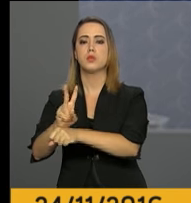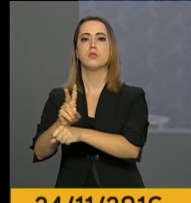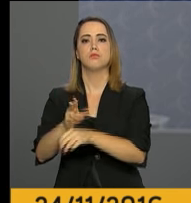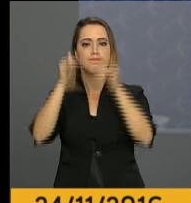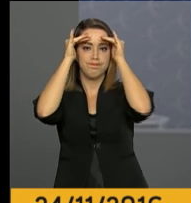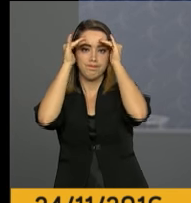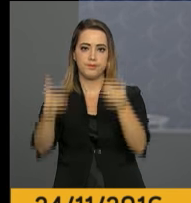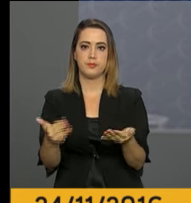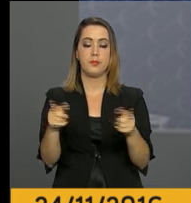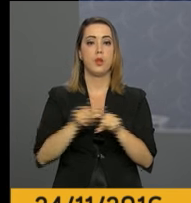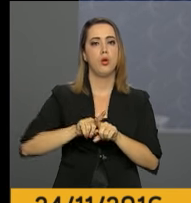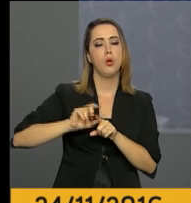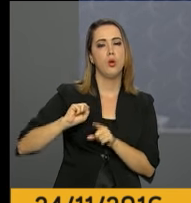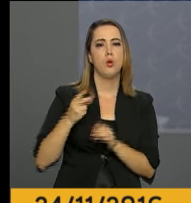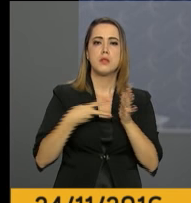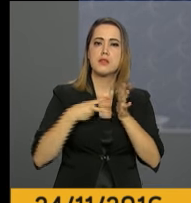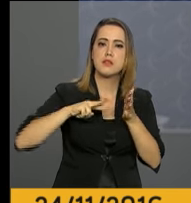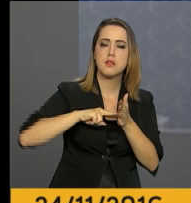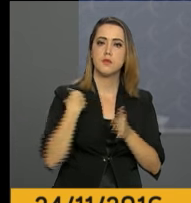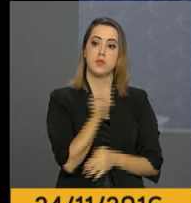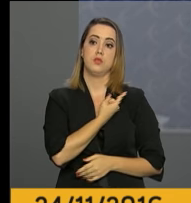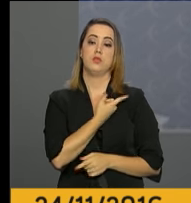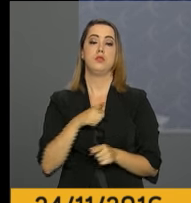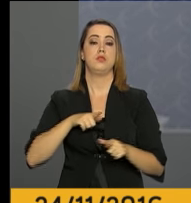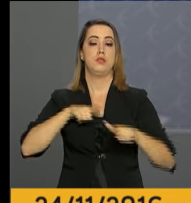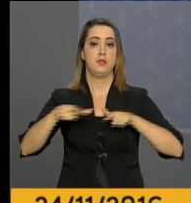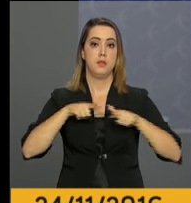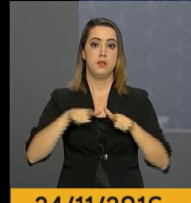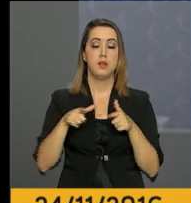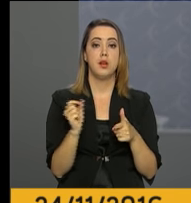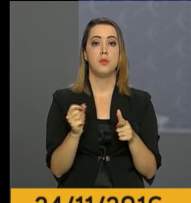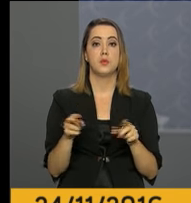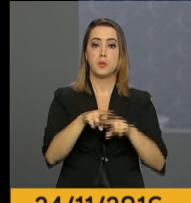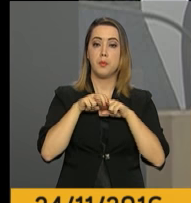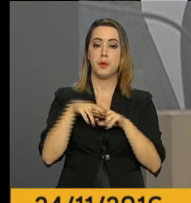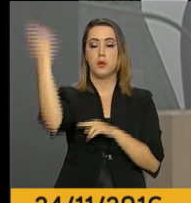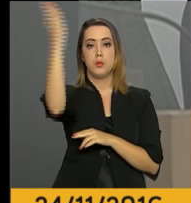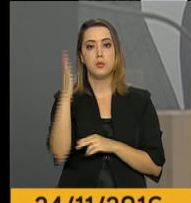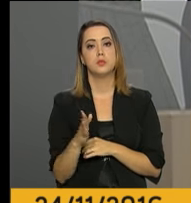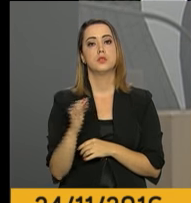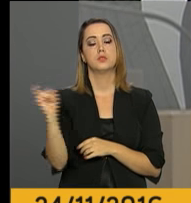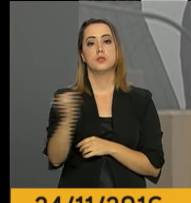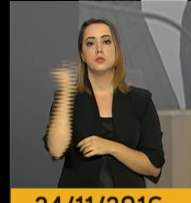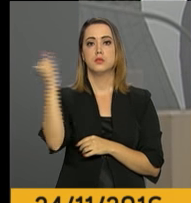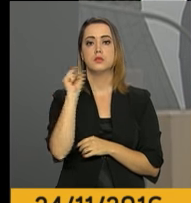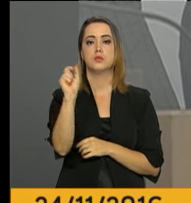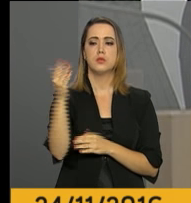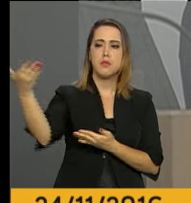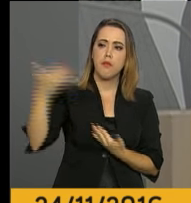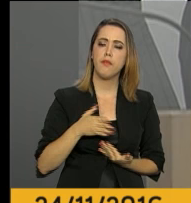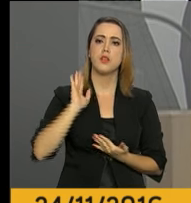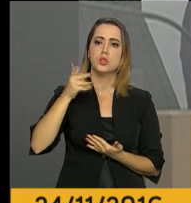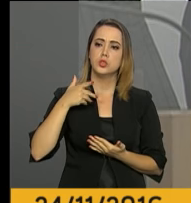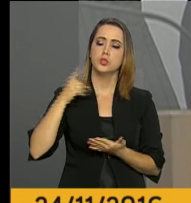honrados e outras palavras nós estaremos fazendo pelo Brasil aquilo que a tarefa essencial e que vem sendo cumprido